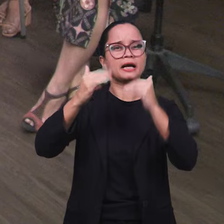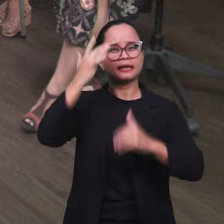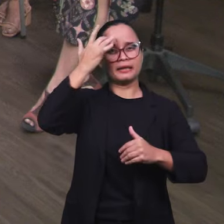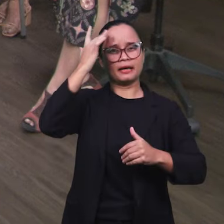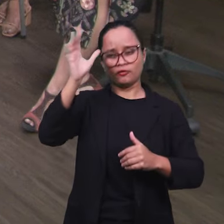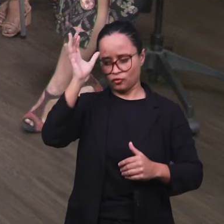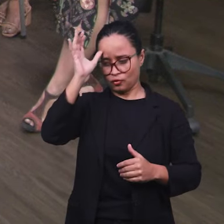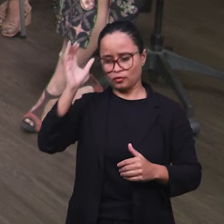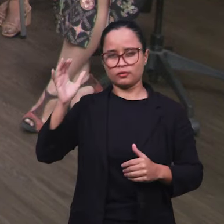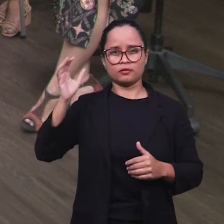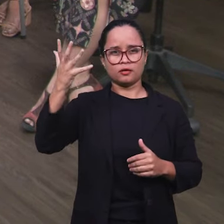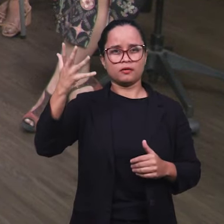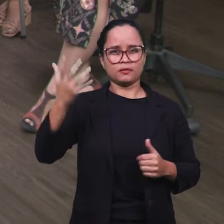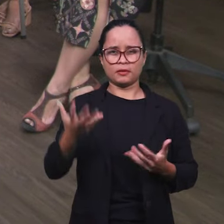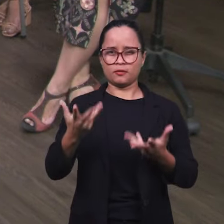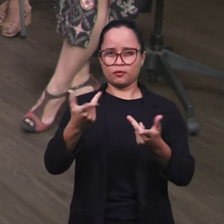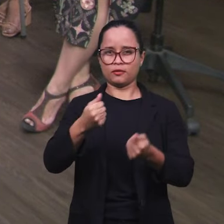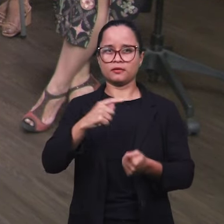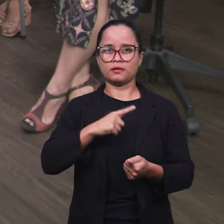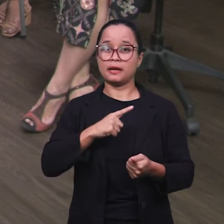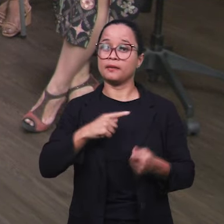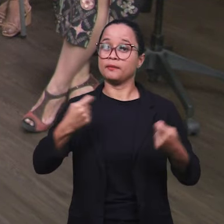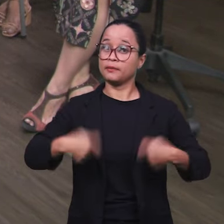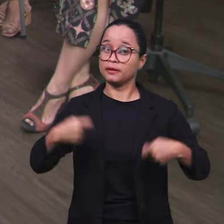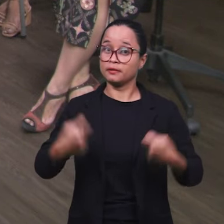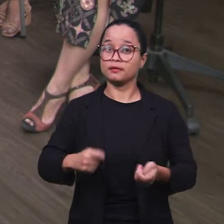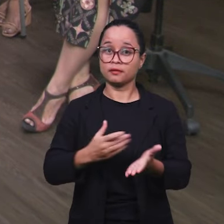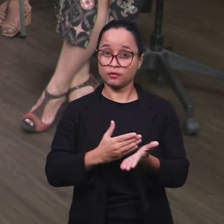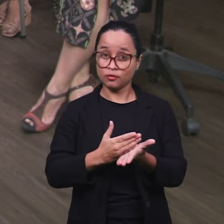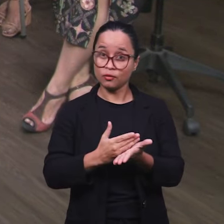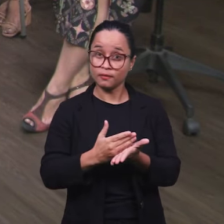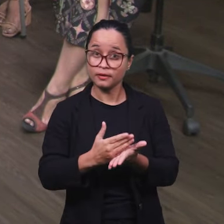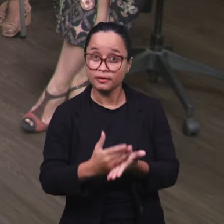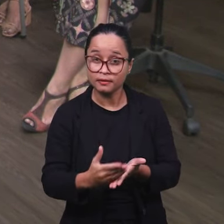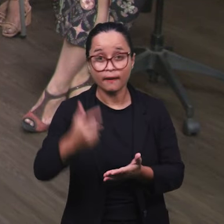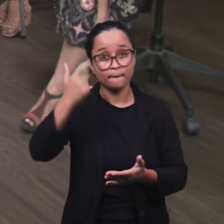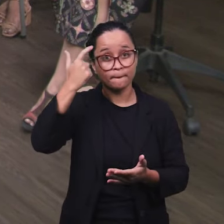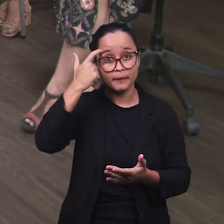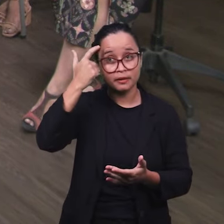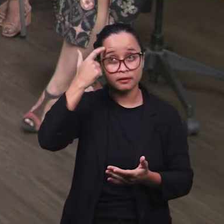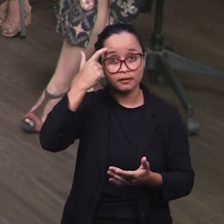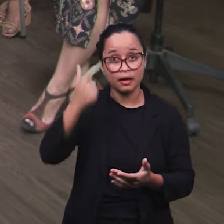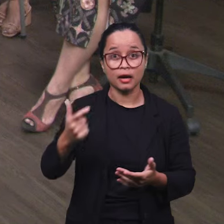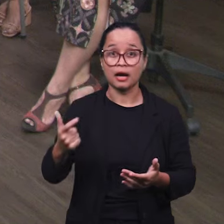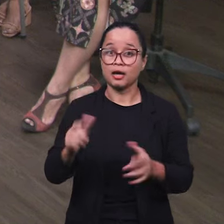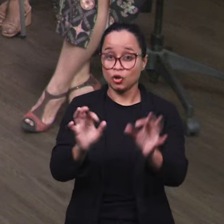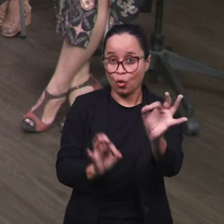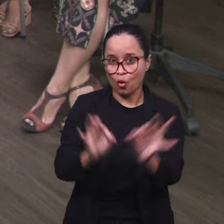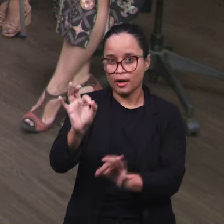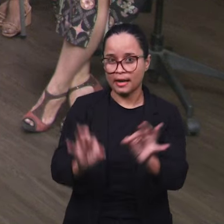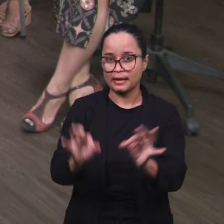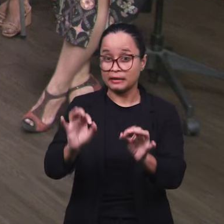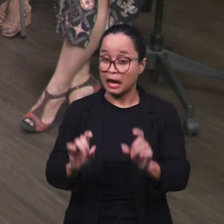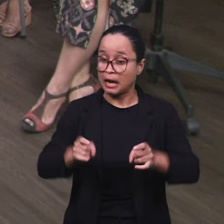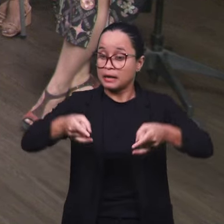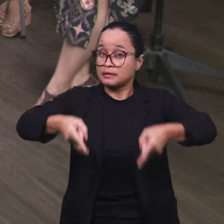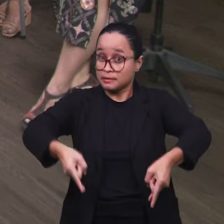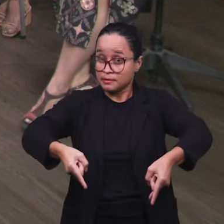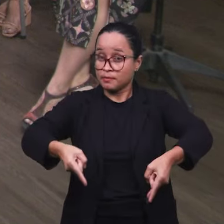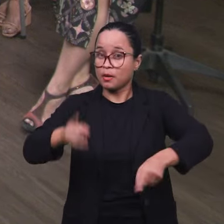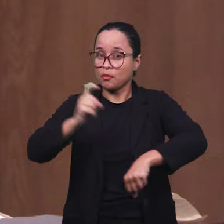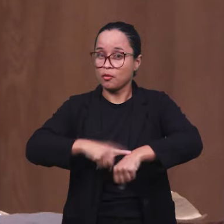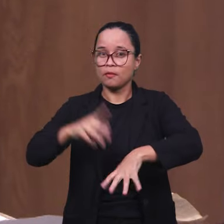grandes soluções, devia começar pensando em arrumar a cama dele quando acordar, não